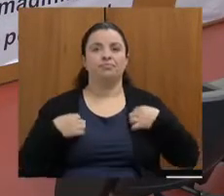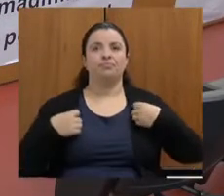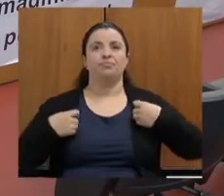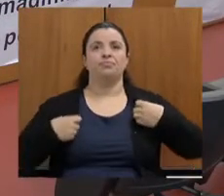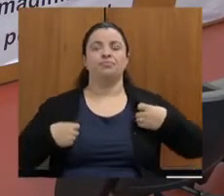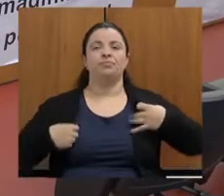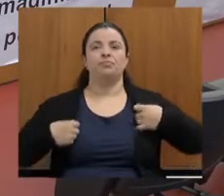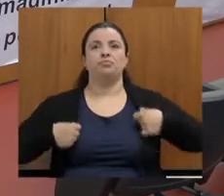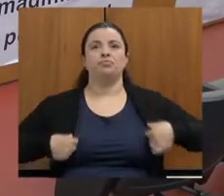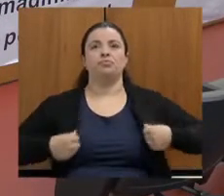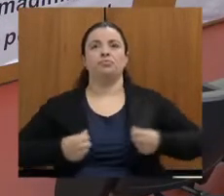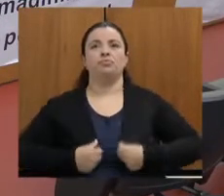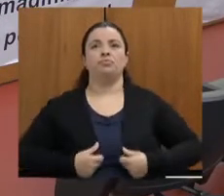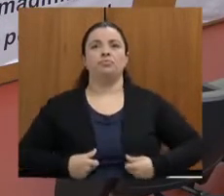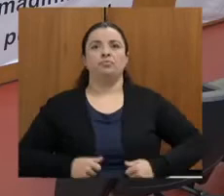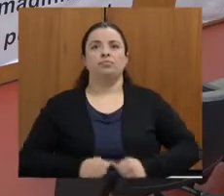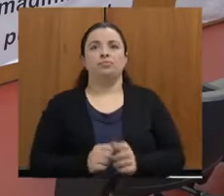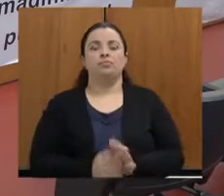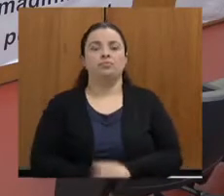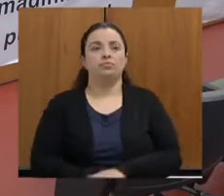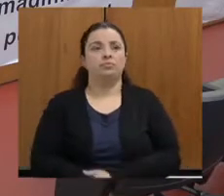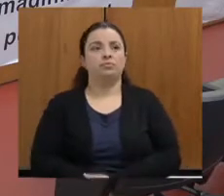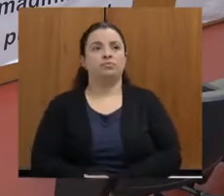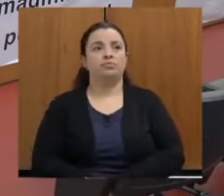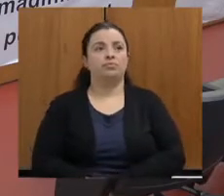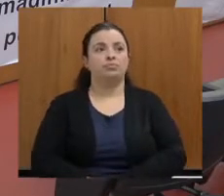é normalmente Bom dia